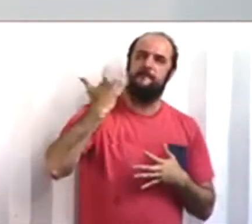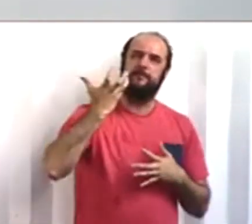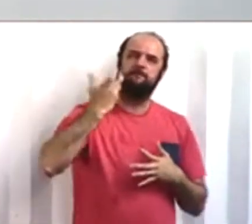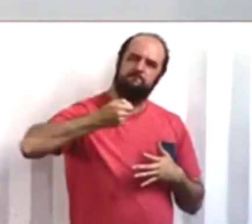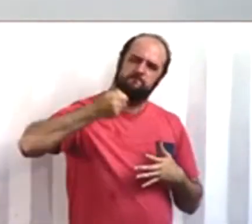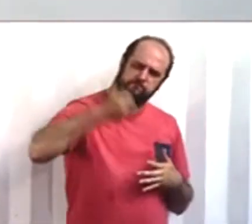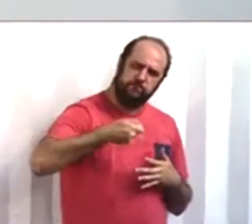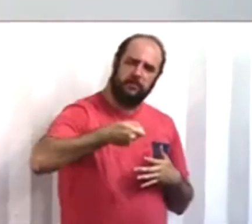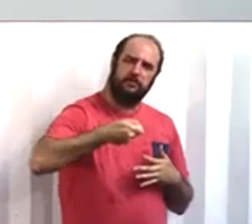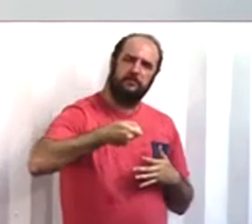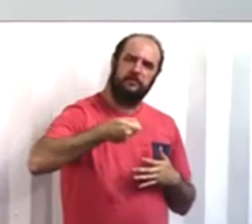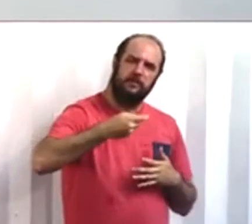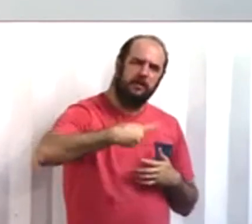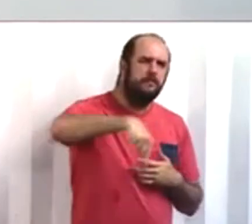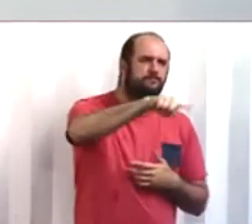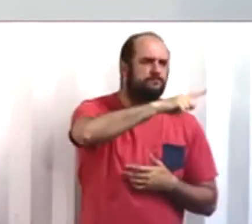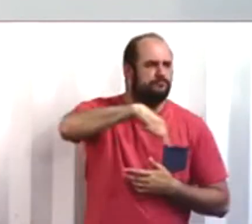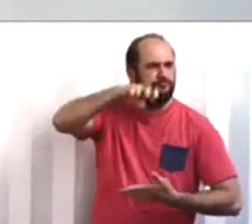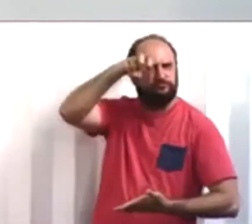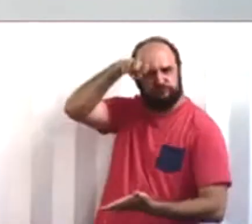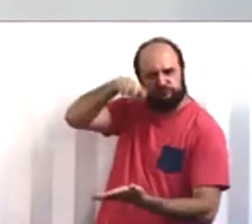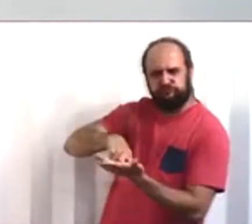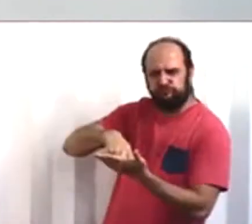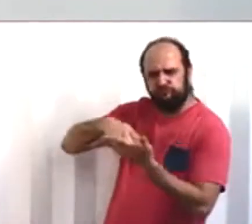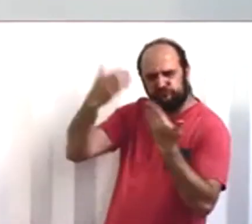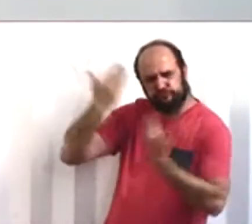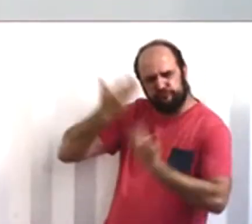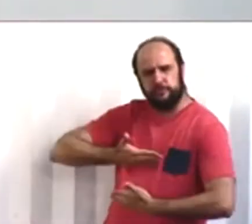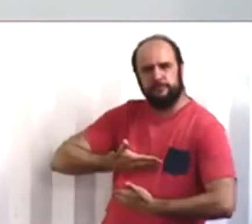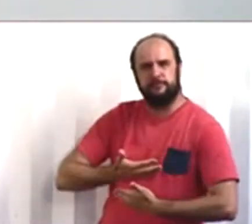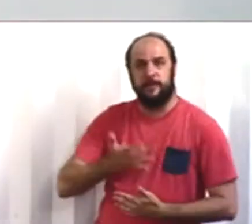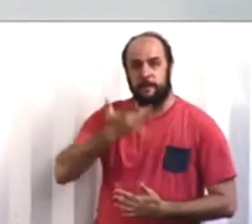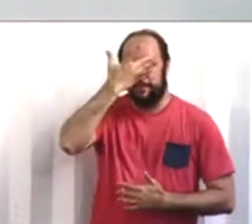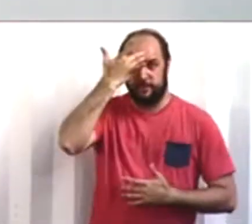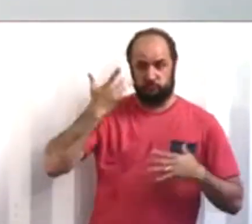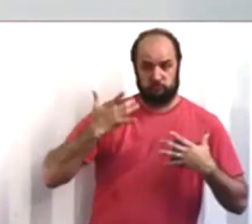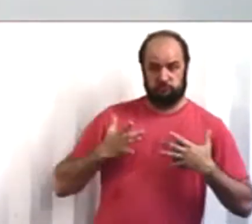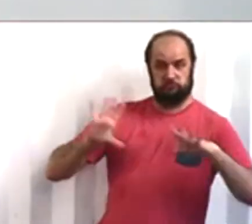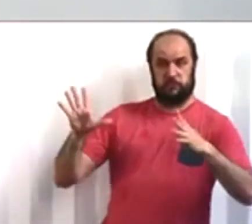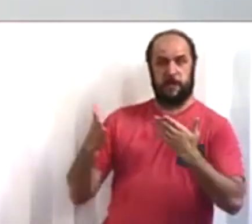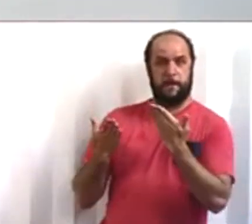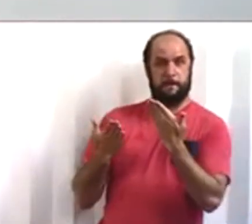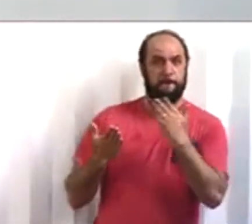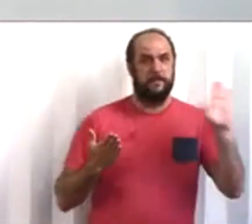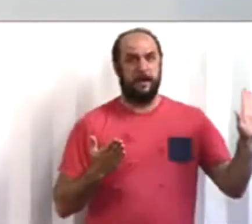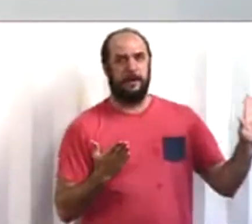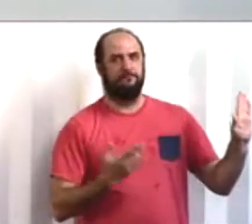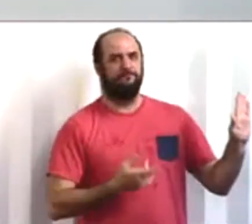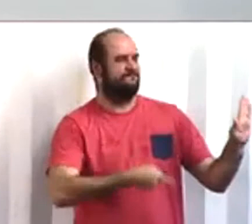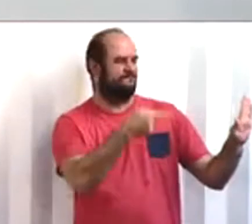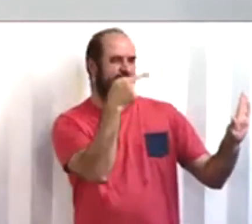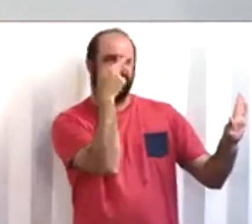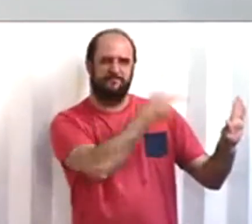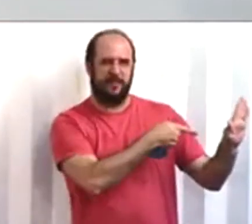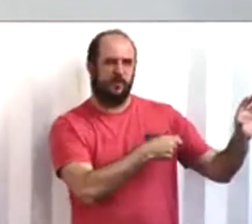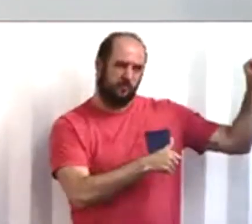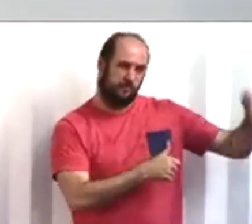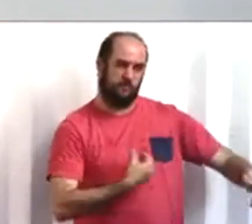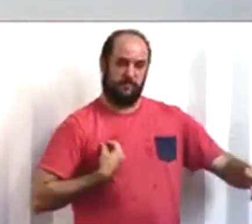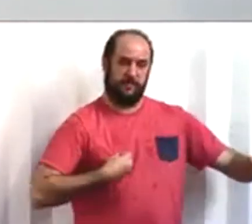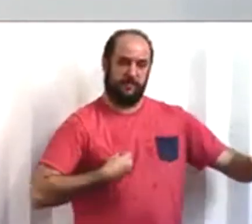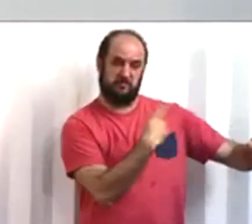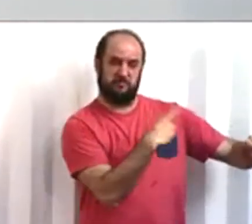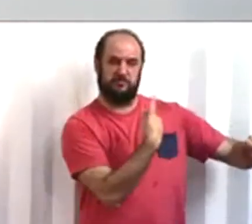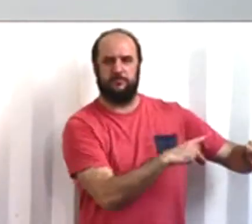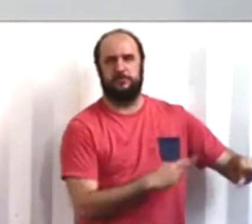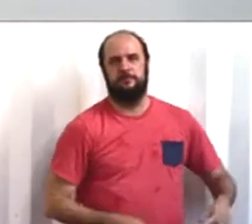exige o curvar da espinha. E todo aquele que não quiser se curvar, terá isso como condenação contra si mesmo.